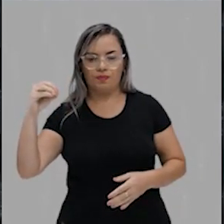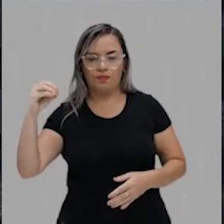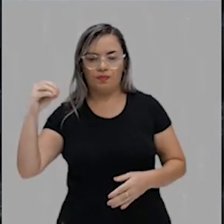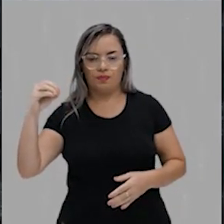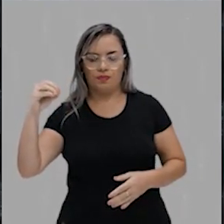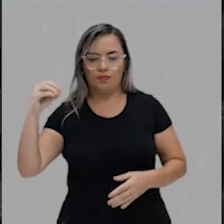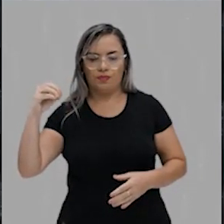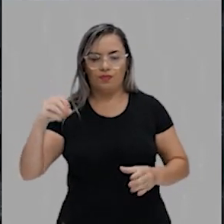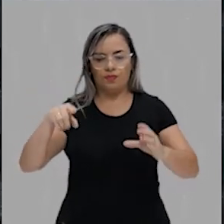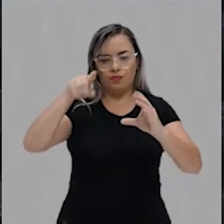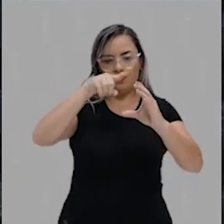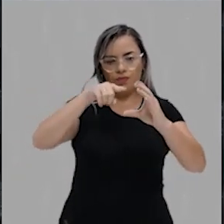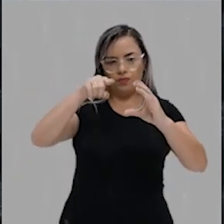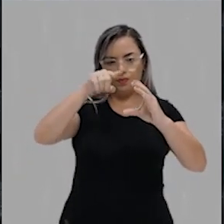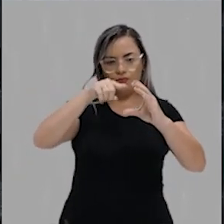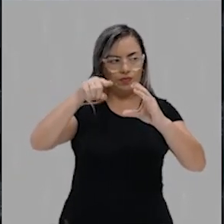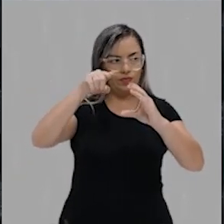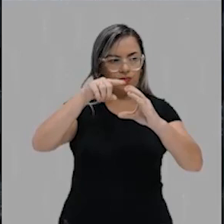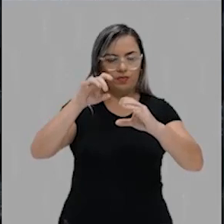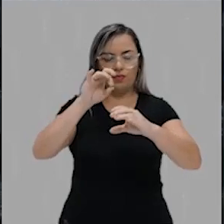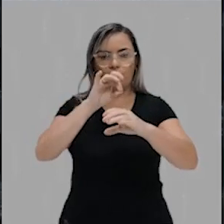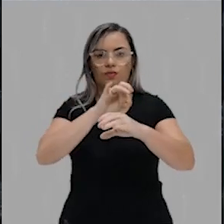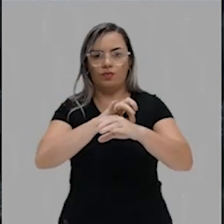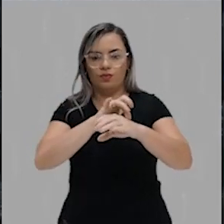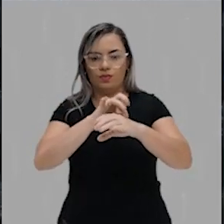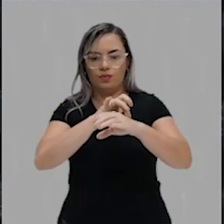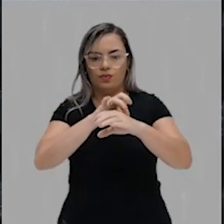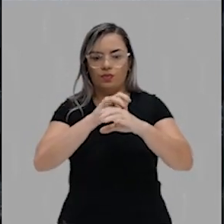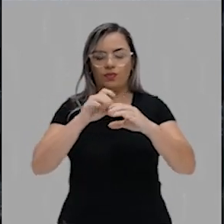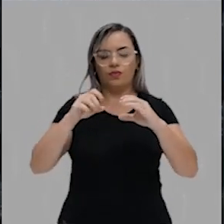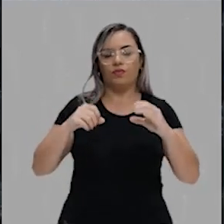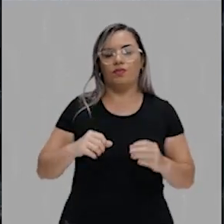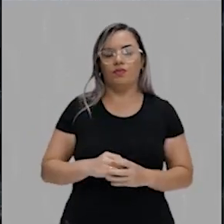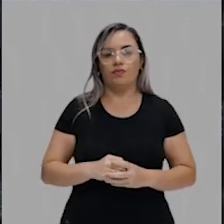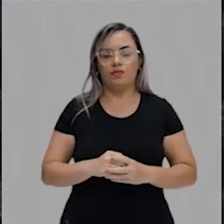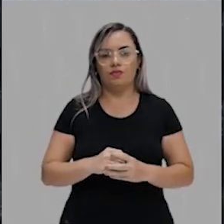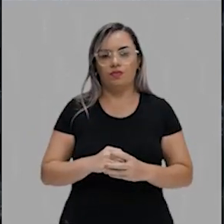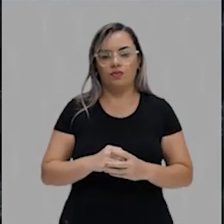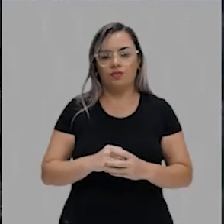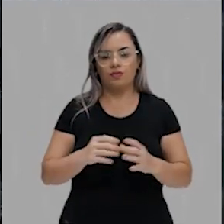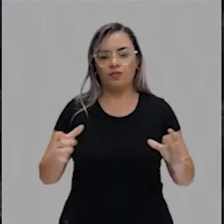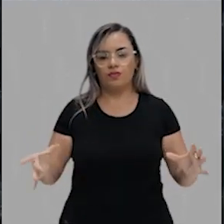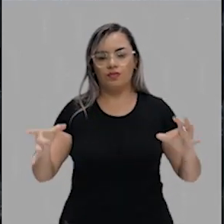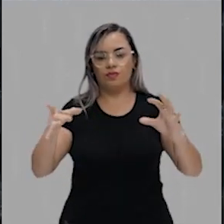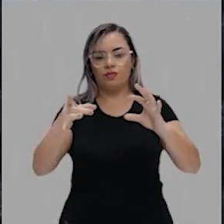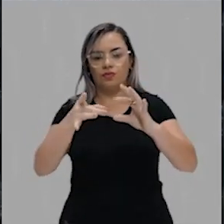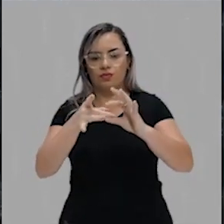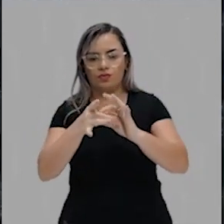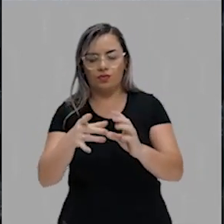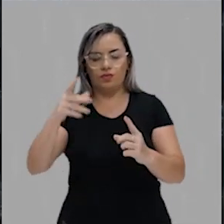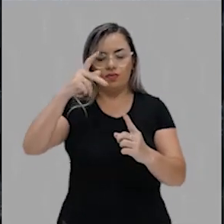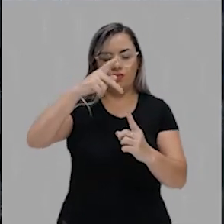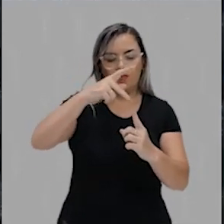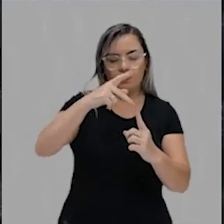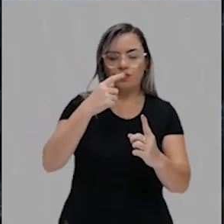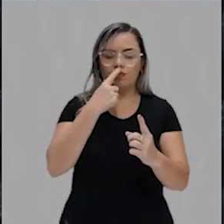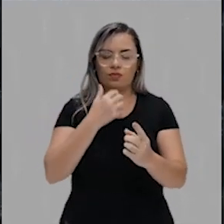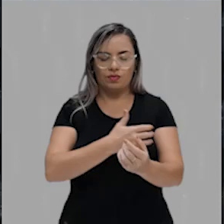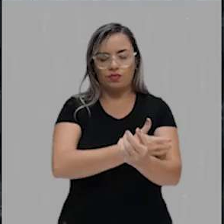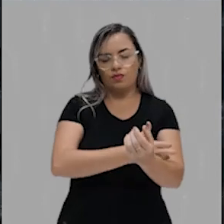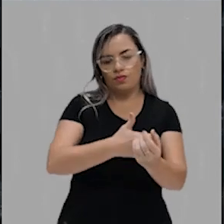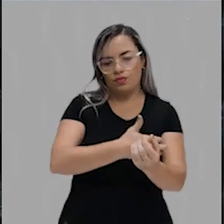bolinha preta aqui são as moléculas de monóxido de carbono. Quando elas se ligam à hemoglobina, que são essas bolinhas